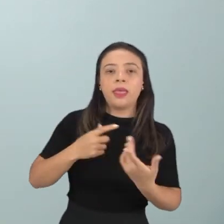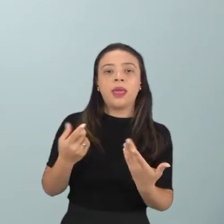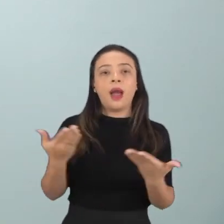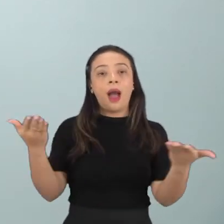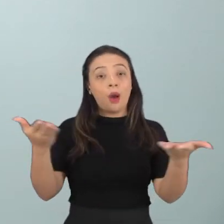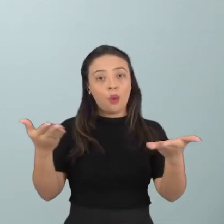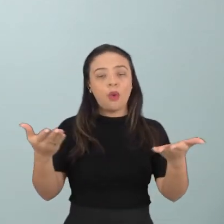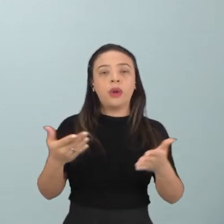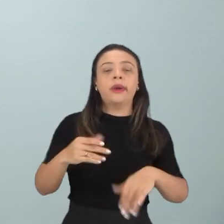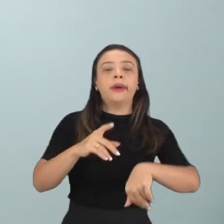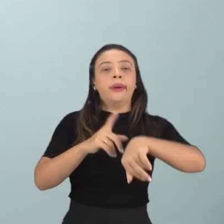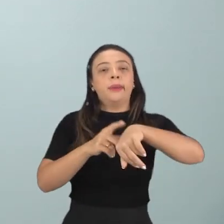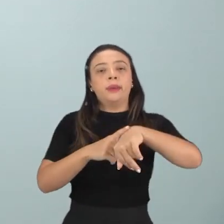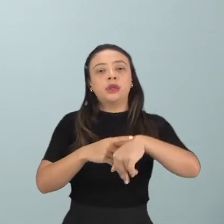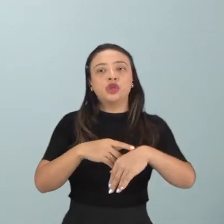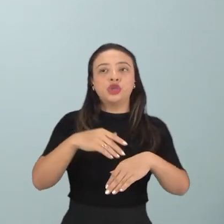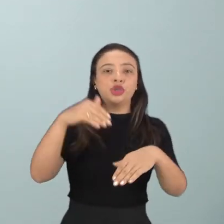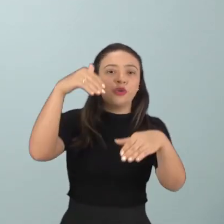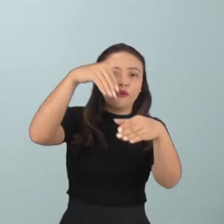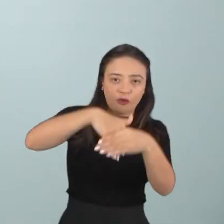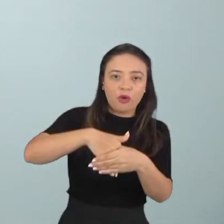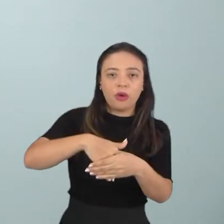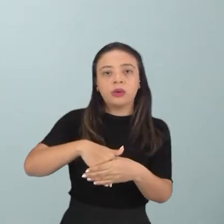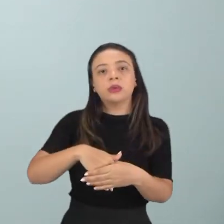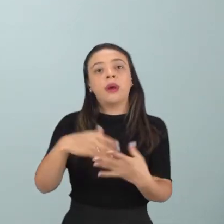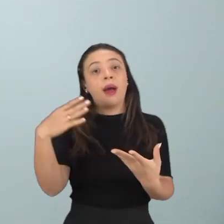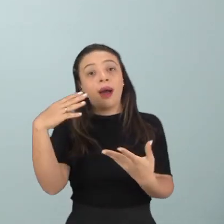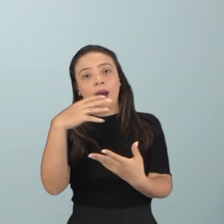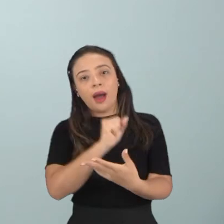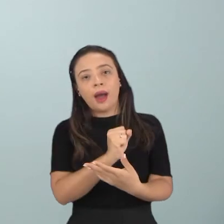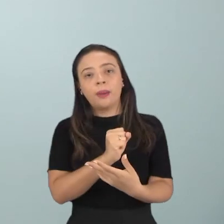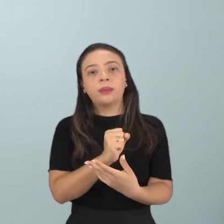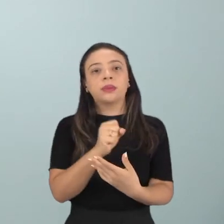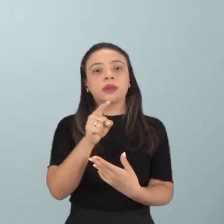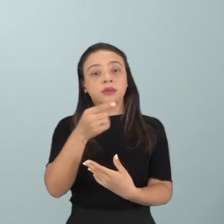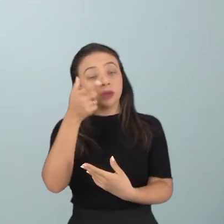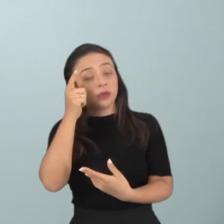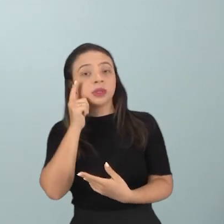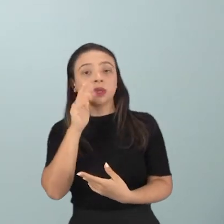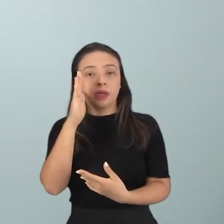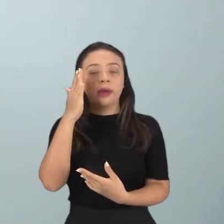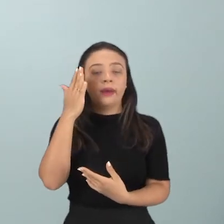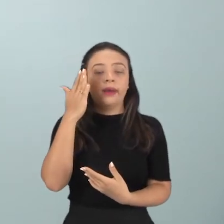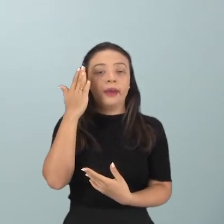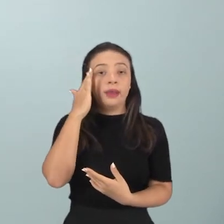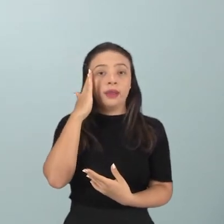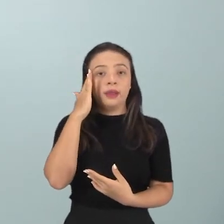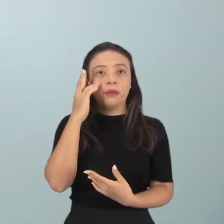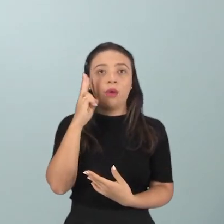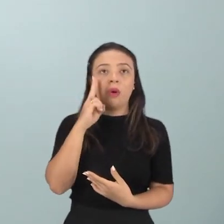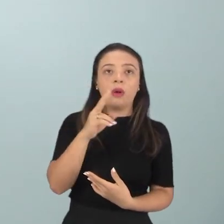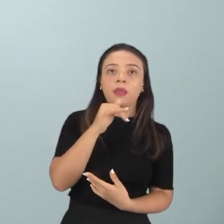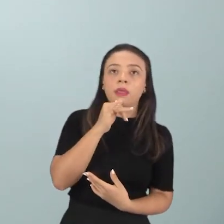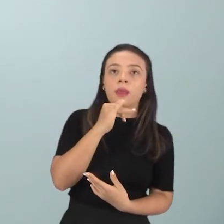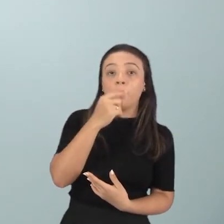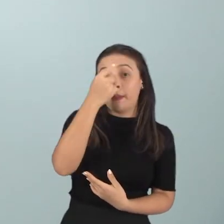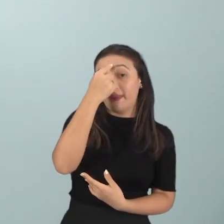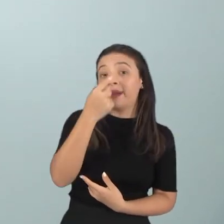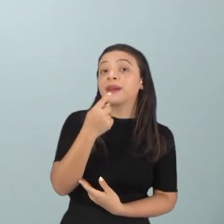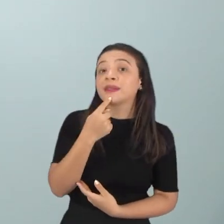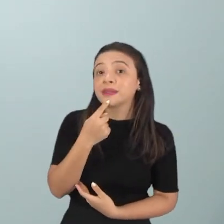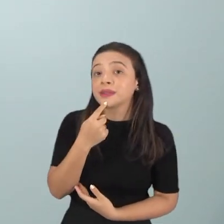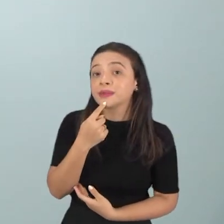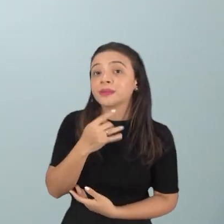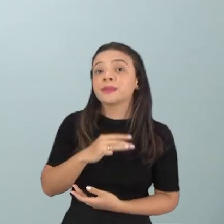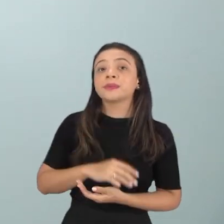que a gente nessa época política então é uma ideia breve de alguma coisa que você quer passar e aí na imagem vocês observarão comigo uma tirinha